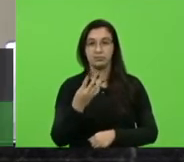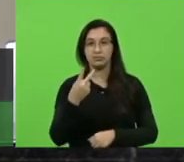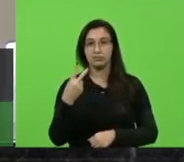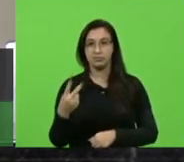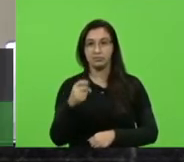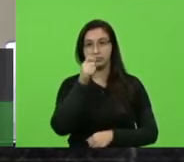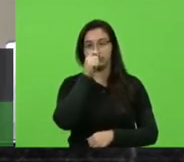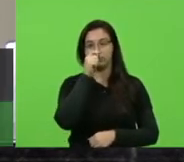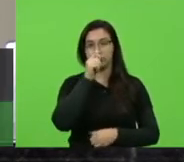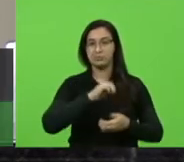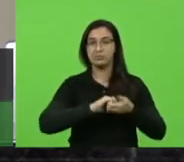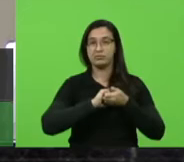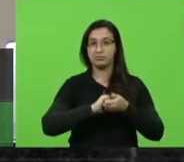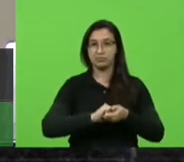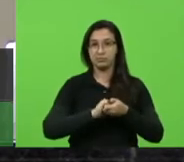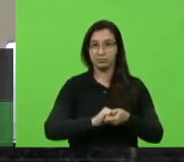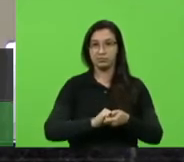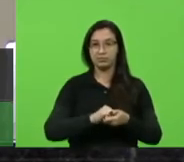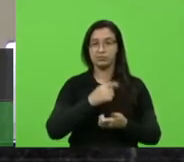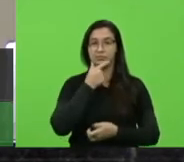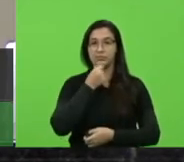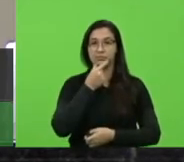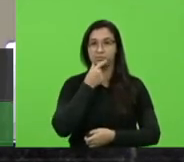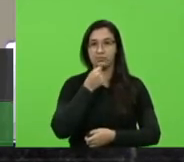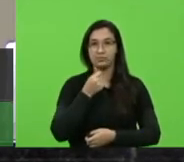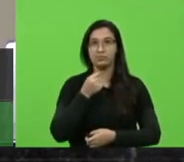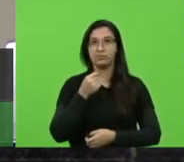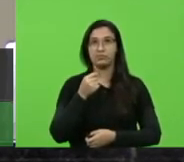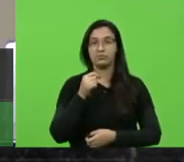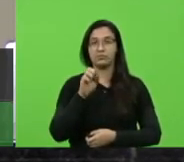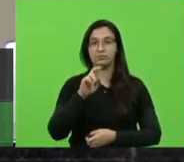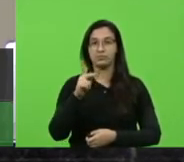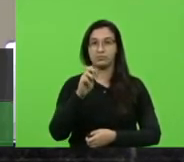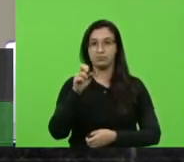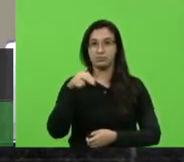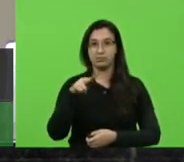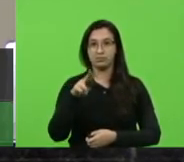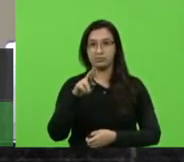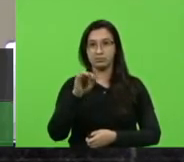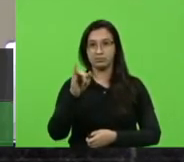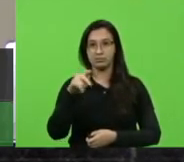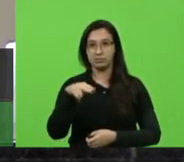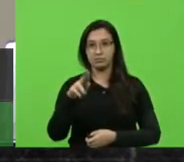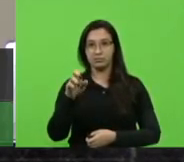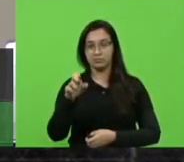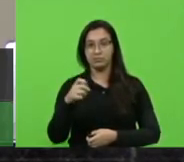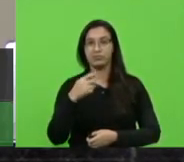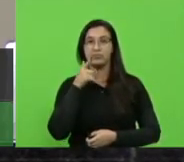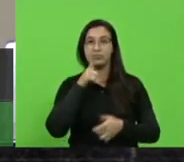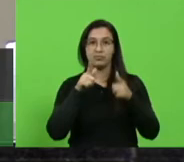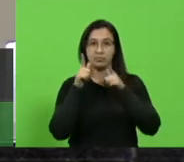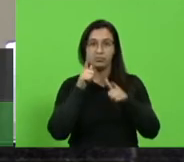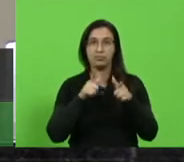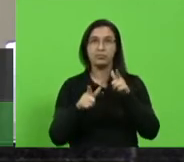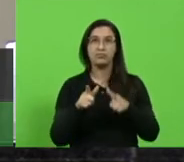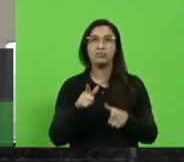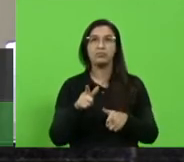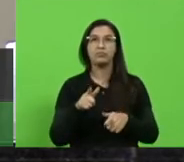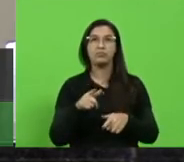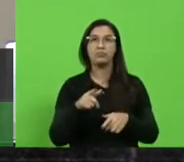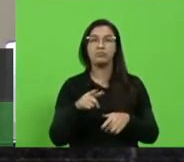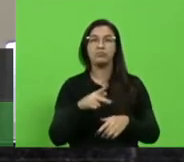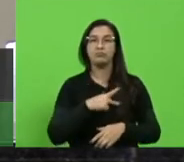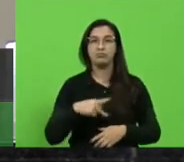Amin, cumprimentando o senhor Djalma Henrique Hack pela eleição para o cargo de presidente do Conselho Regional de Administração.